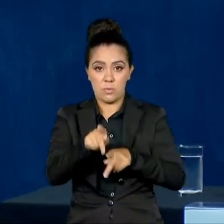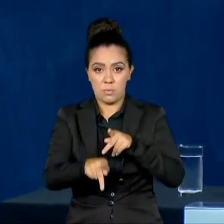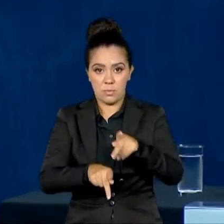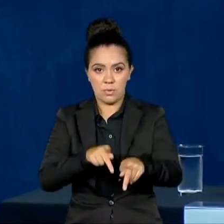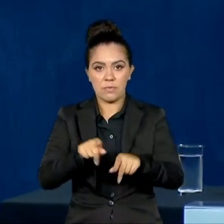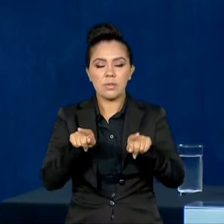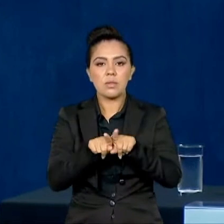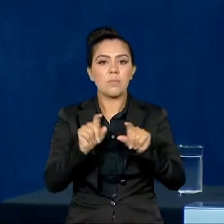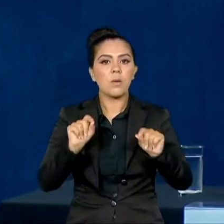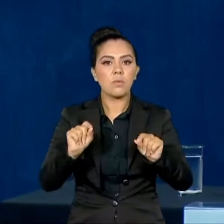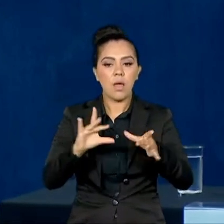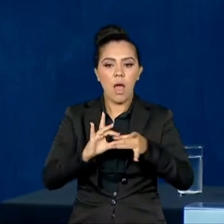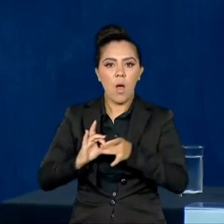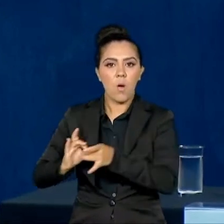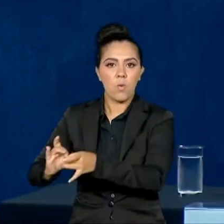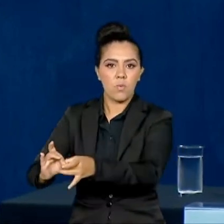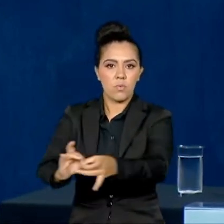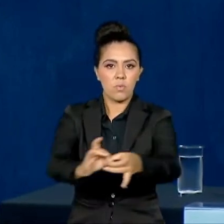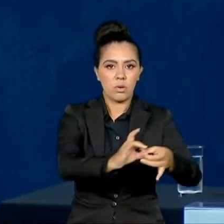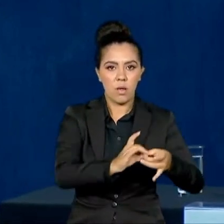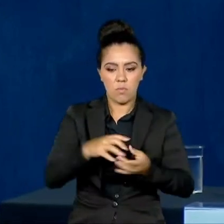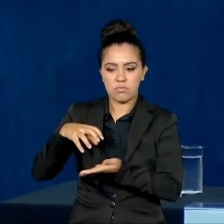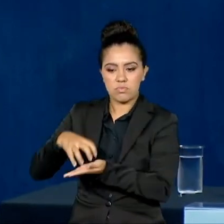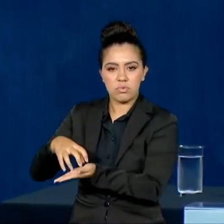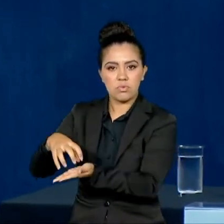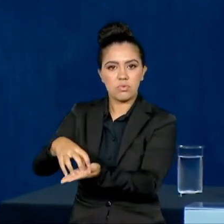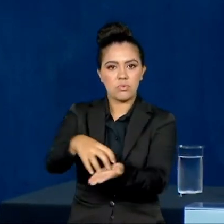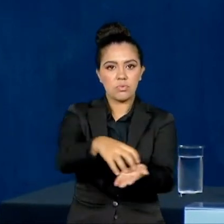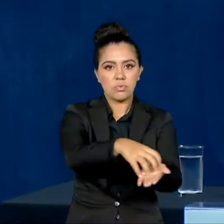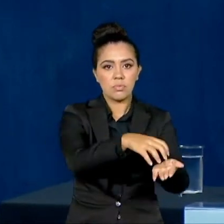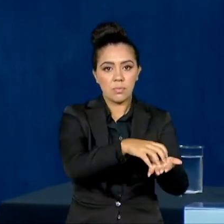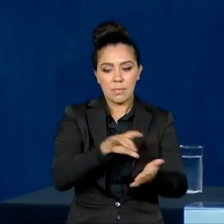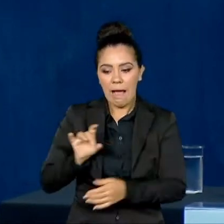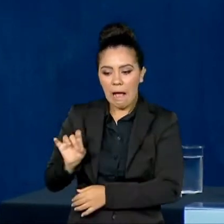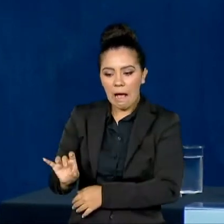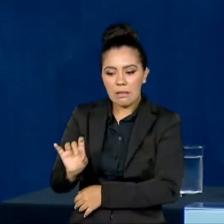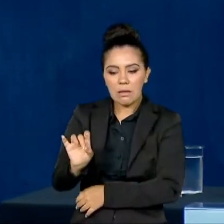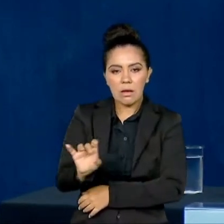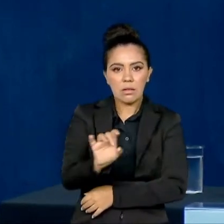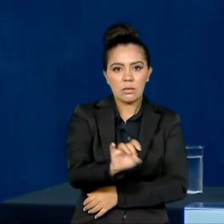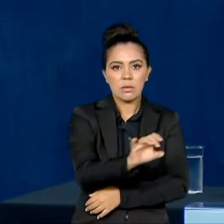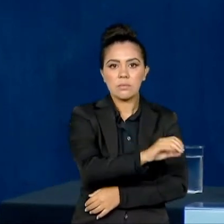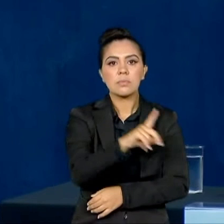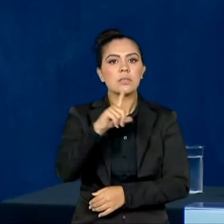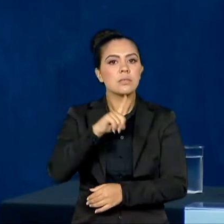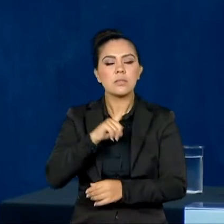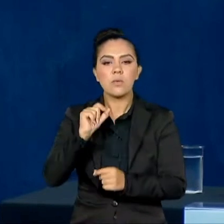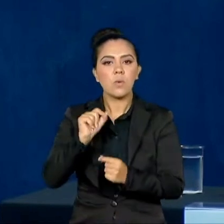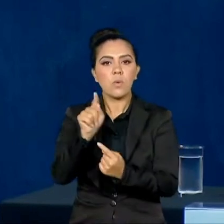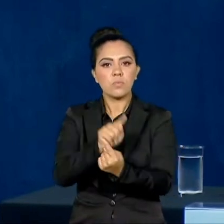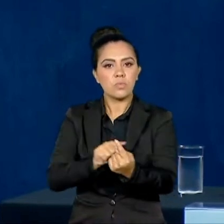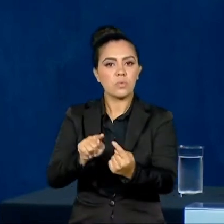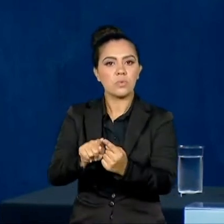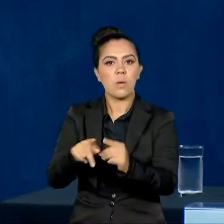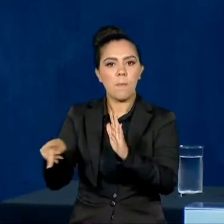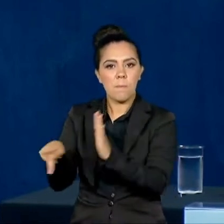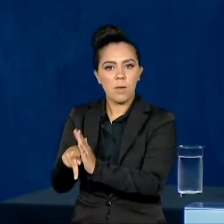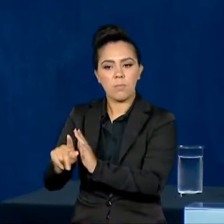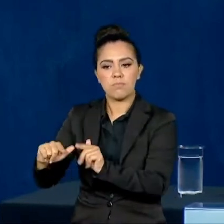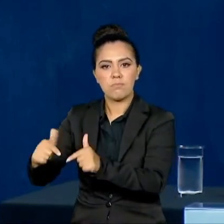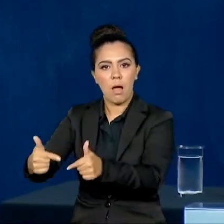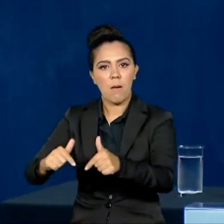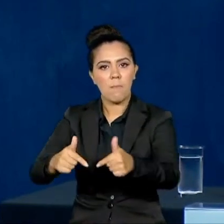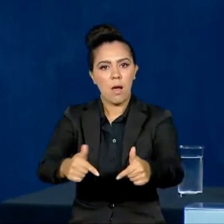entre os poderes, fundada no respeito devido por cada um deles, às altas missões próprias e às dos outros,